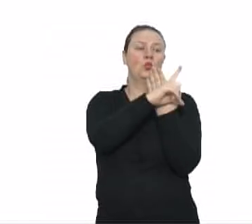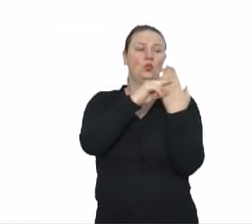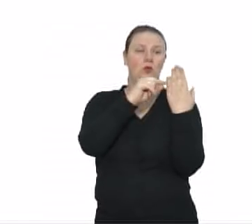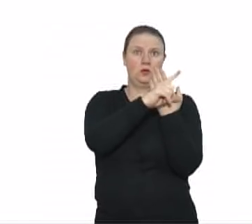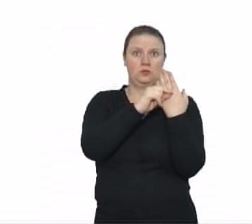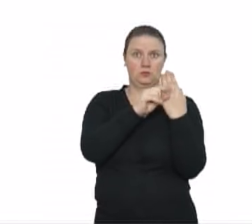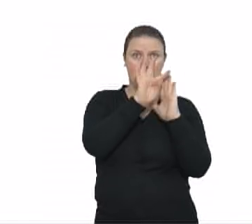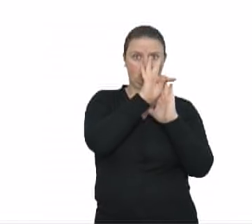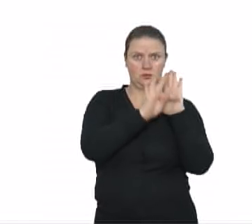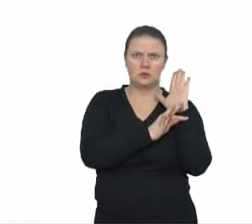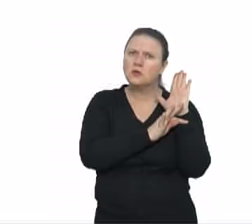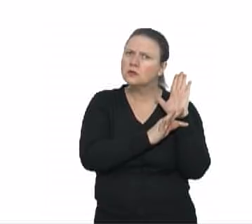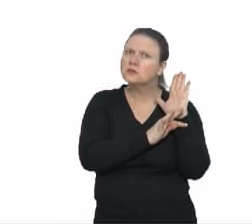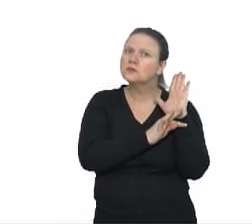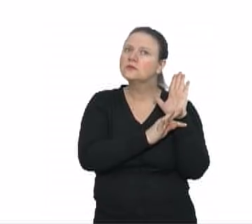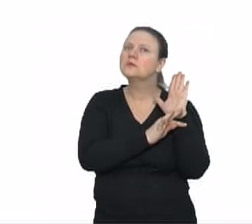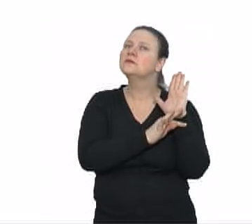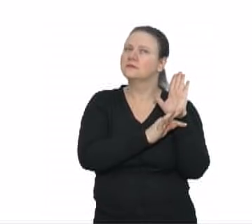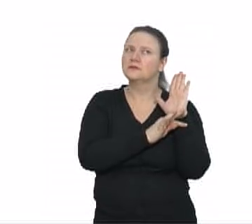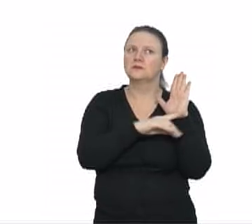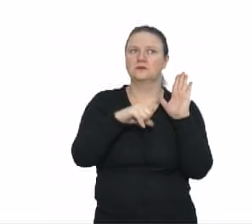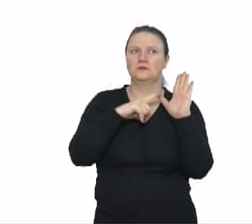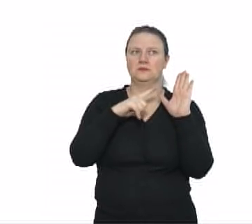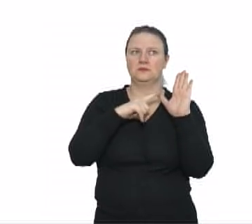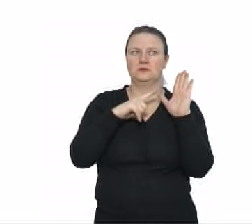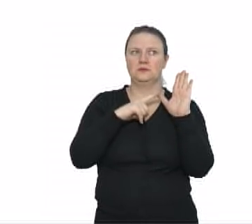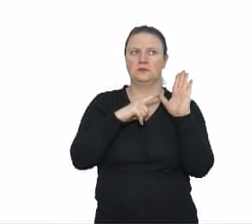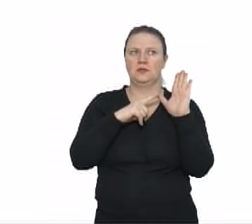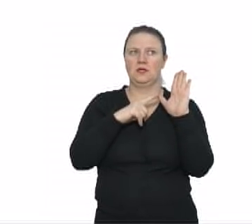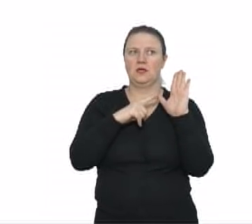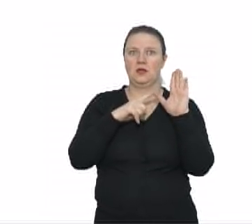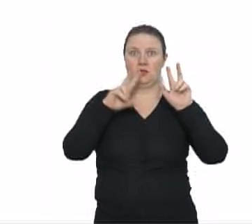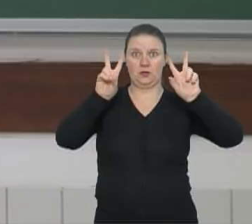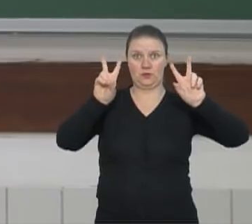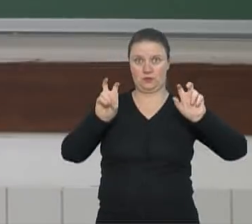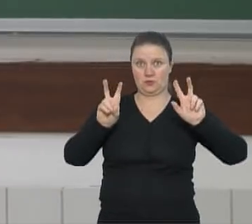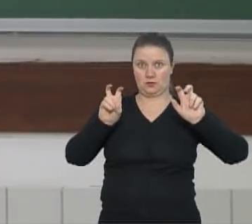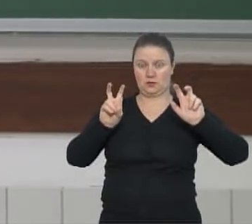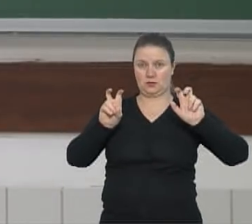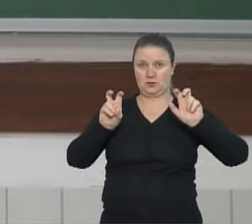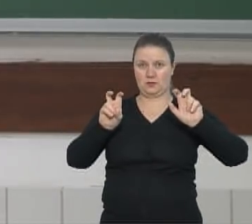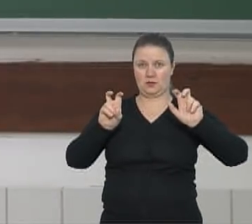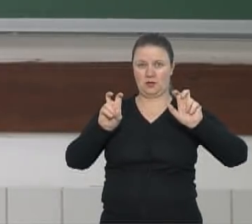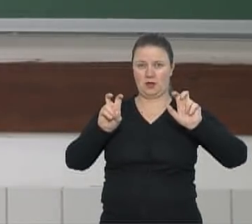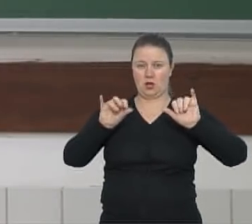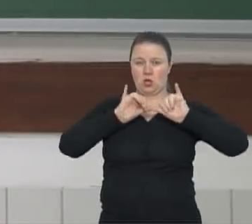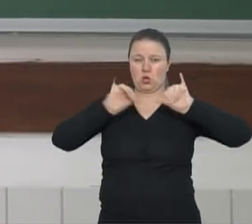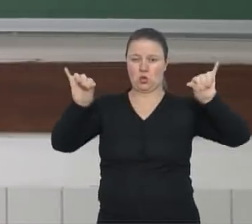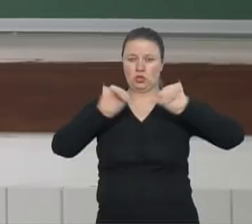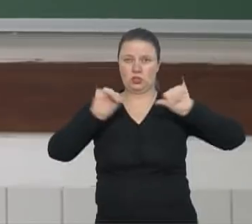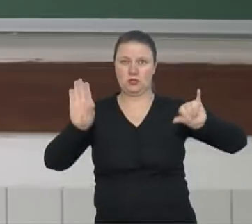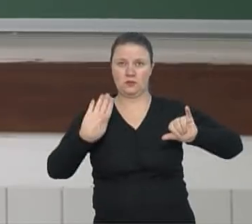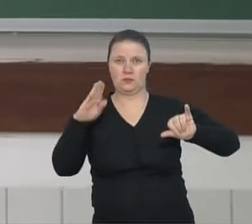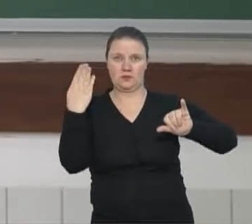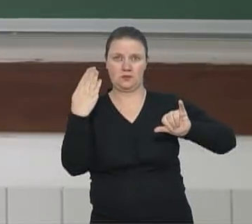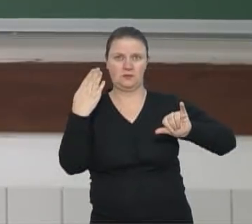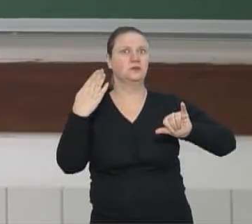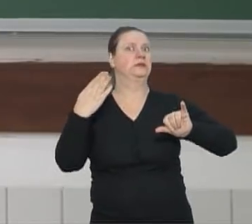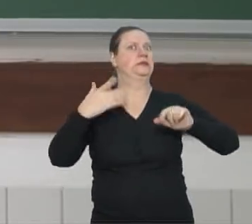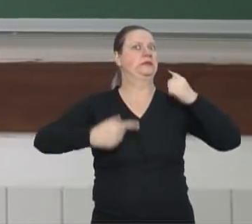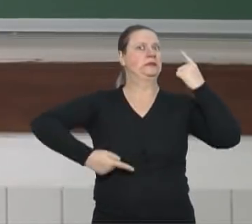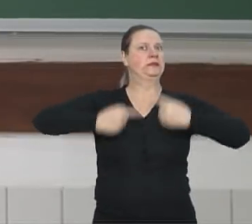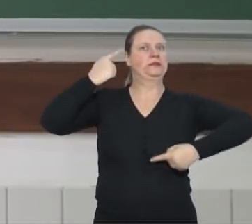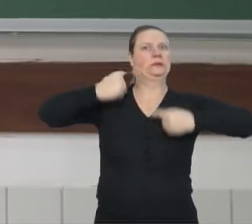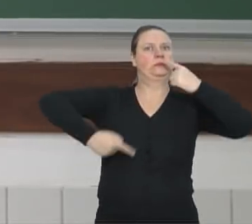Aí nós temos aqui, né, fake news, uma armadilha, algo polêmico nos nossos dias de hoje, na